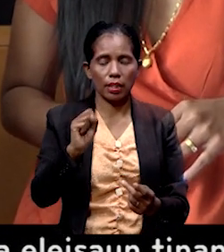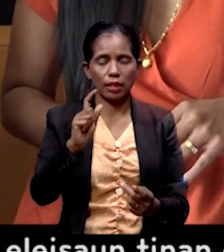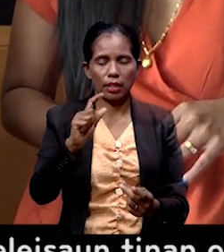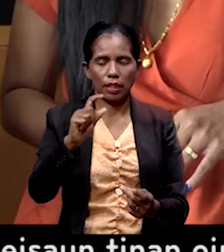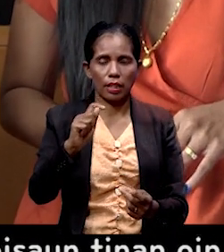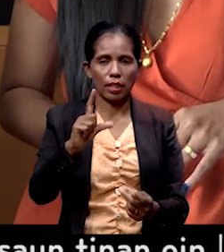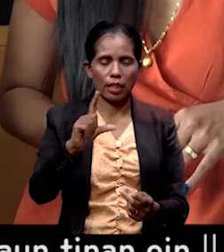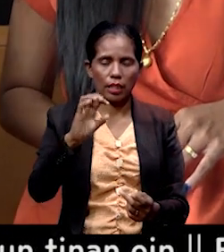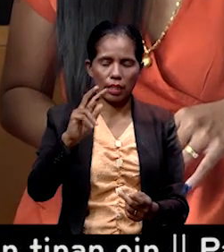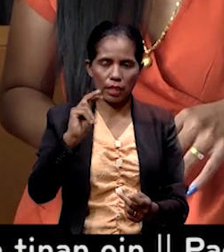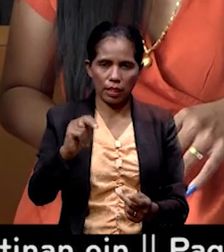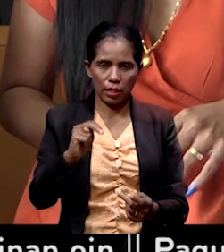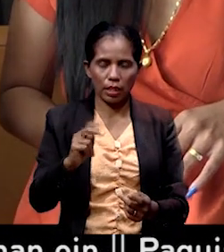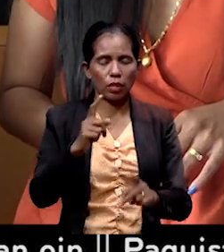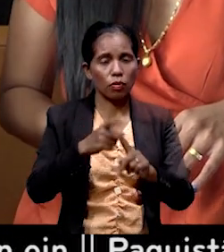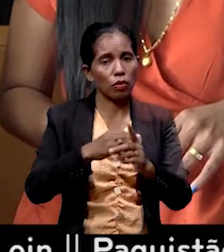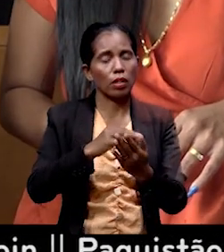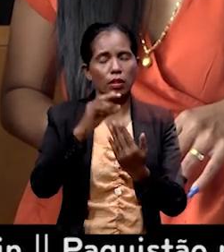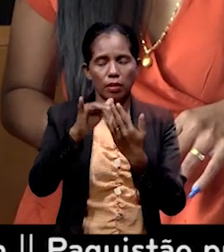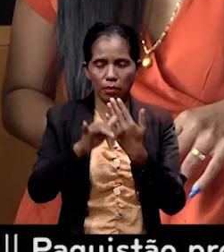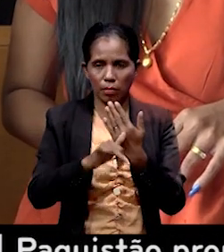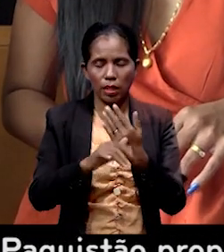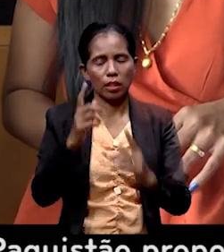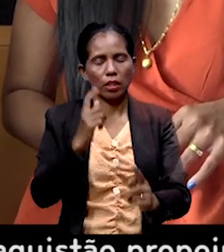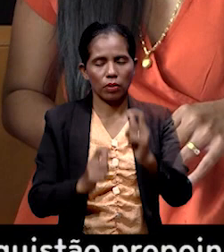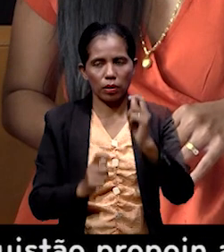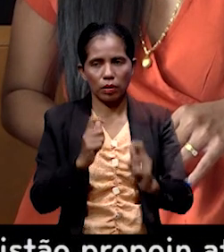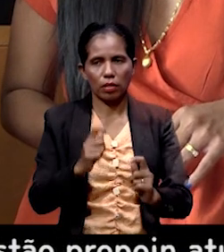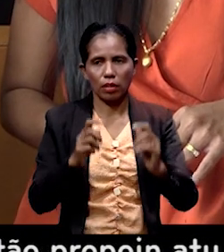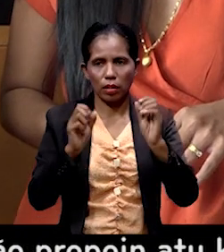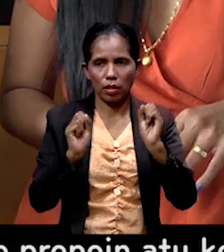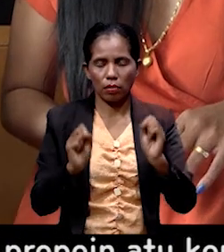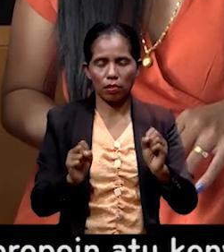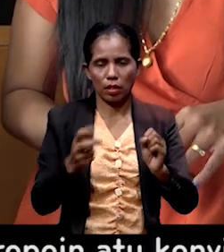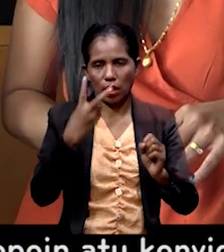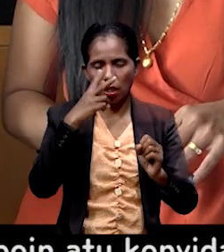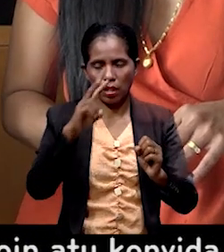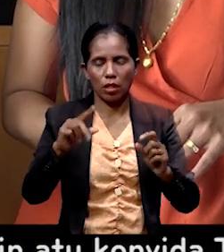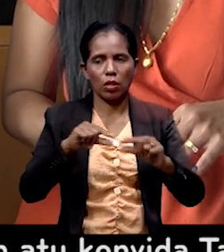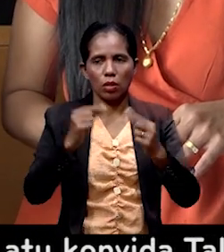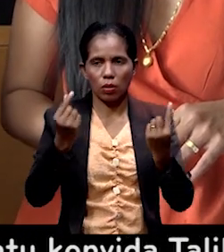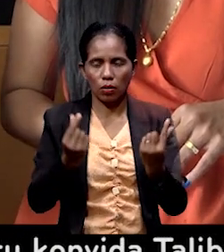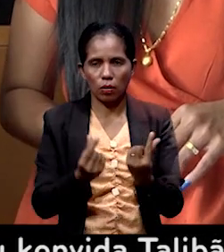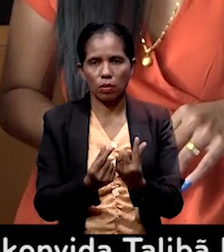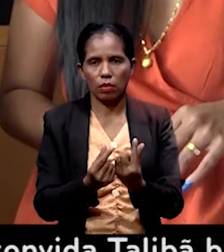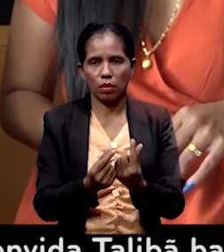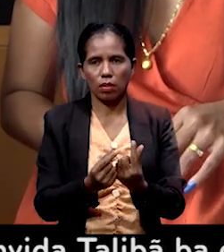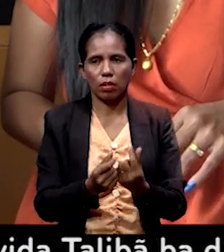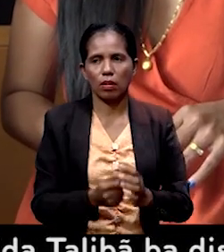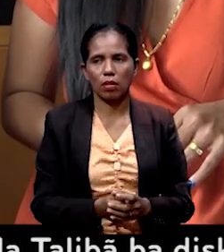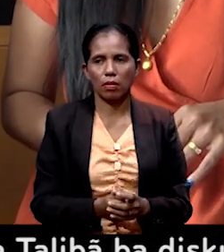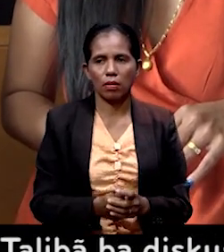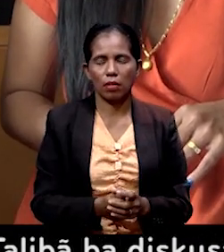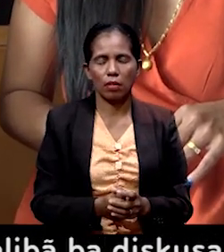de maio, tribunal mostra sai providência cautelar, o de arresto, casita, equipamento, aparelho de